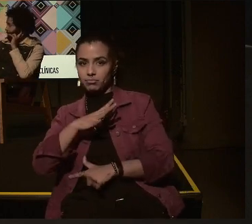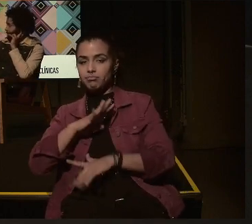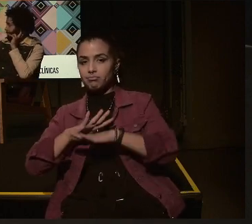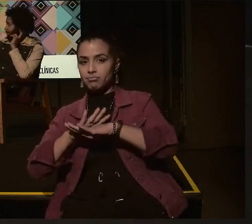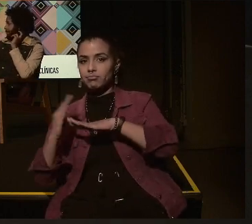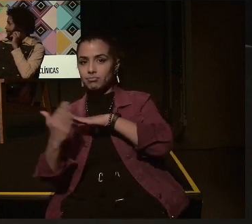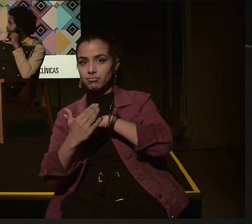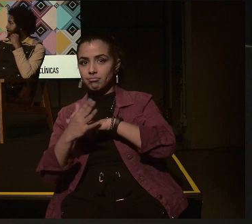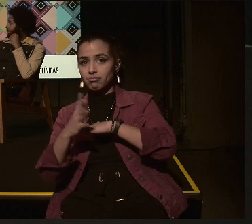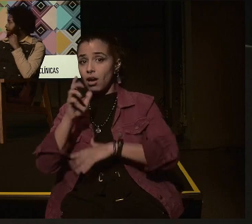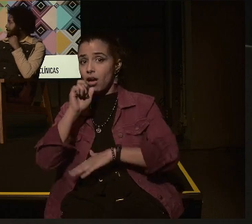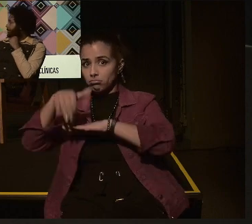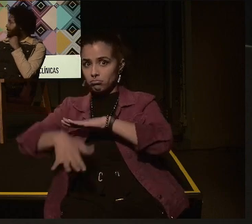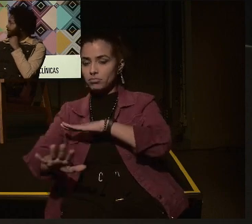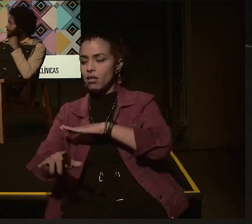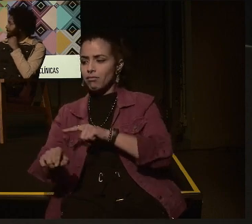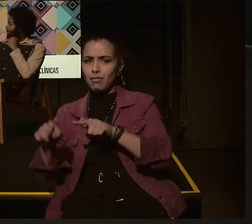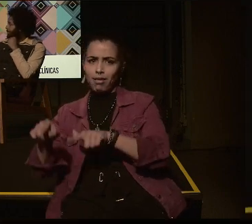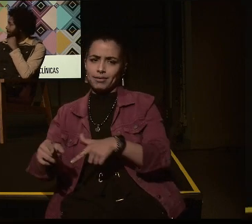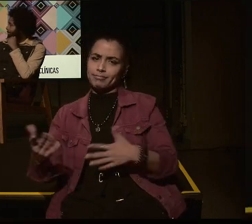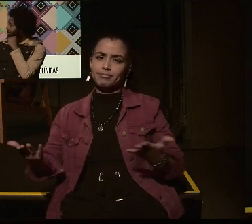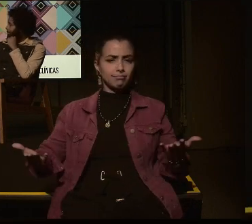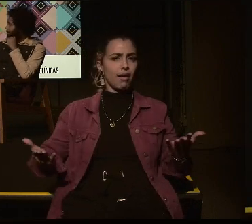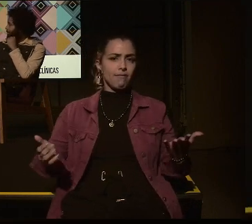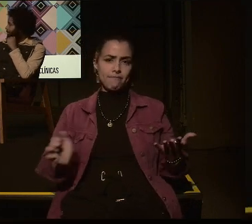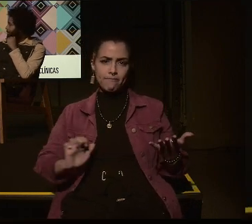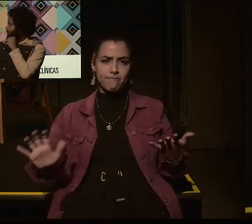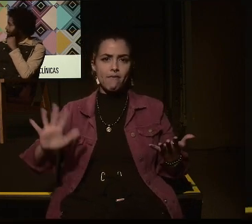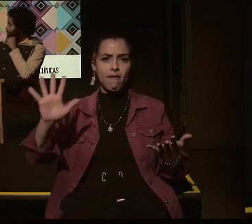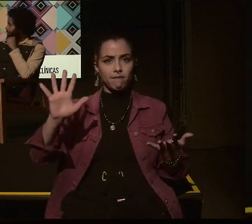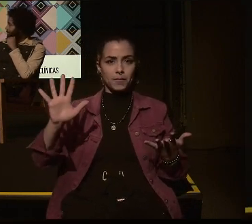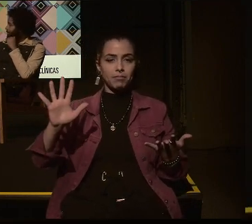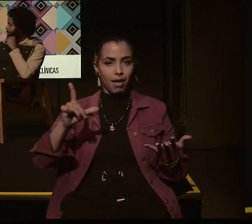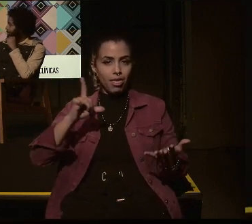O Elisa é baile de favela, né? Já diz o funk.